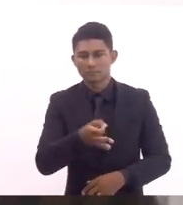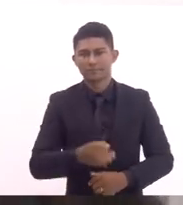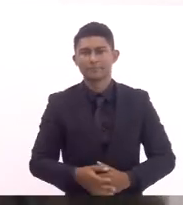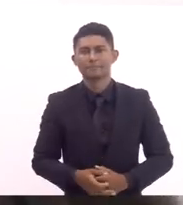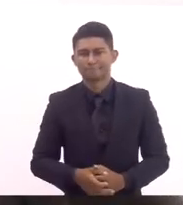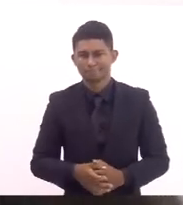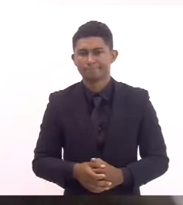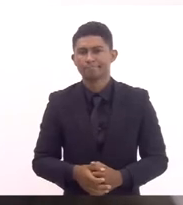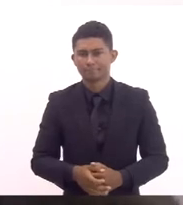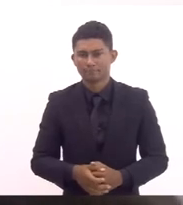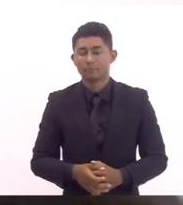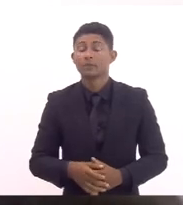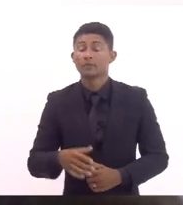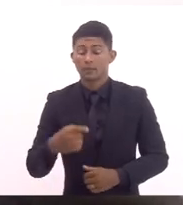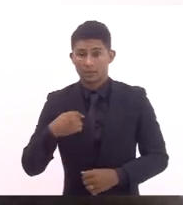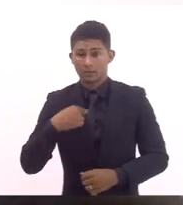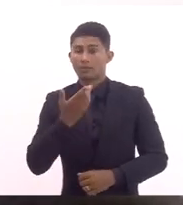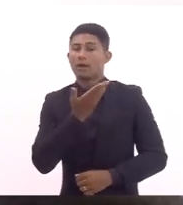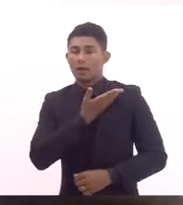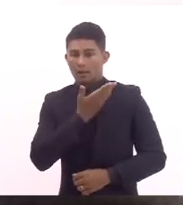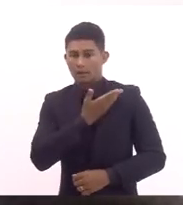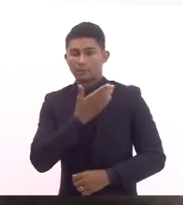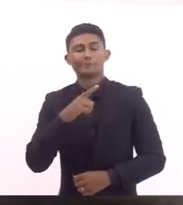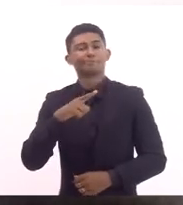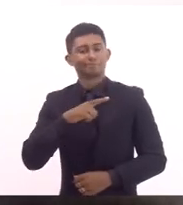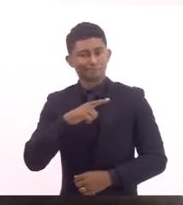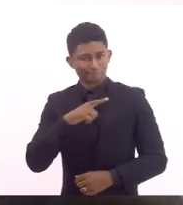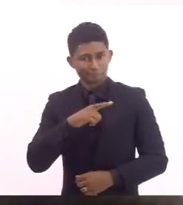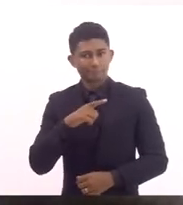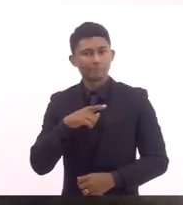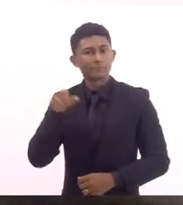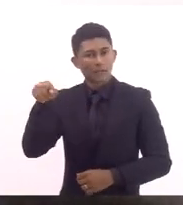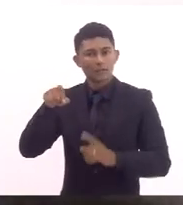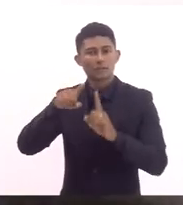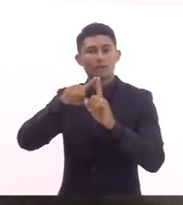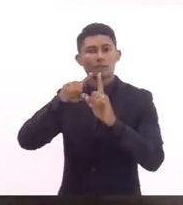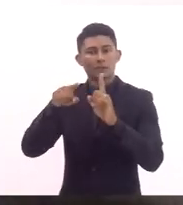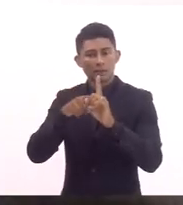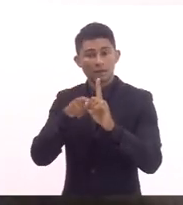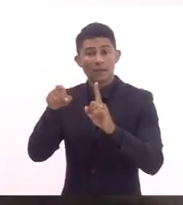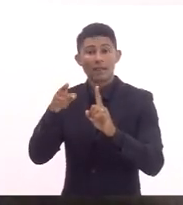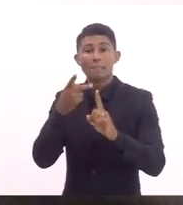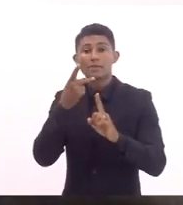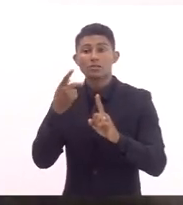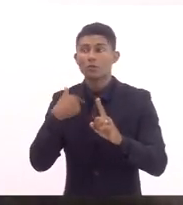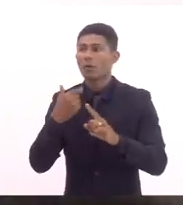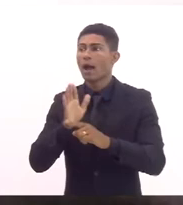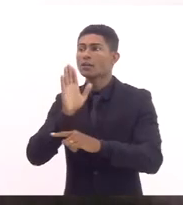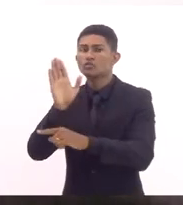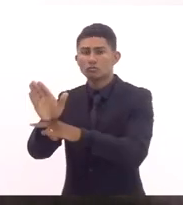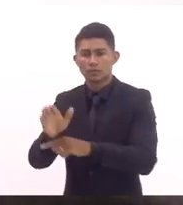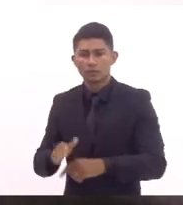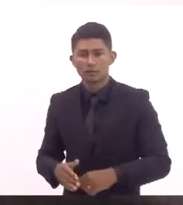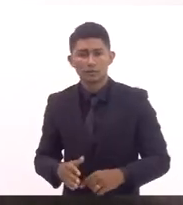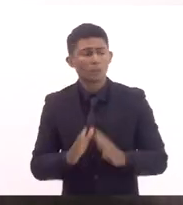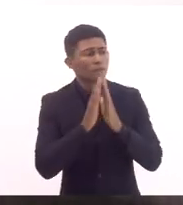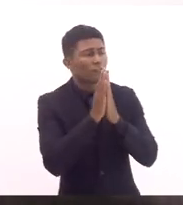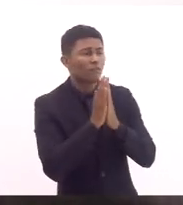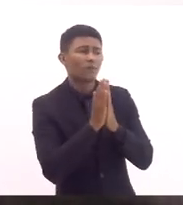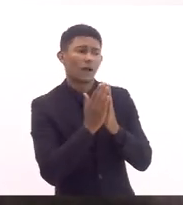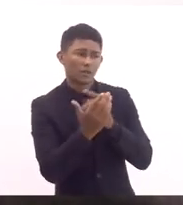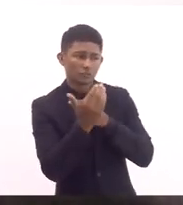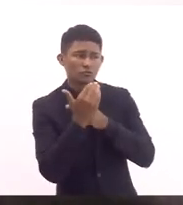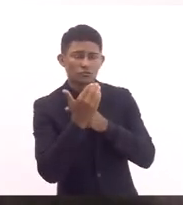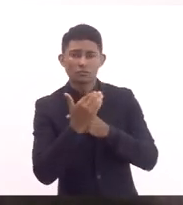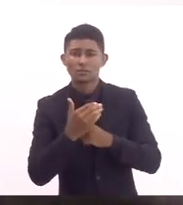e eu tive uma colega que ela quando te vi grato ela me pediu ajuda que ela falou você vai secretaria por favor consegue outro para Natal para mim